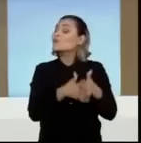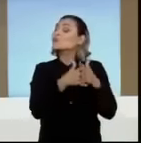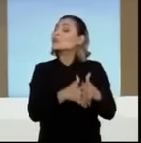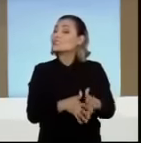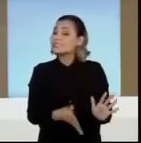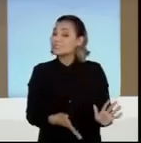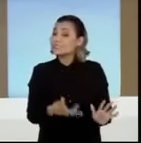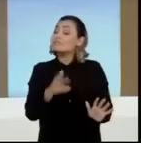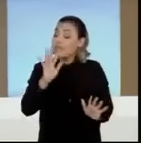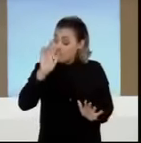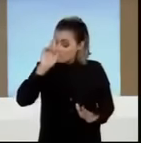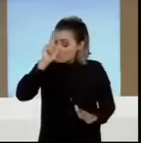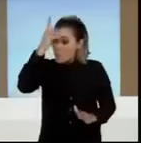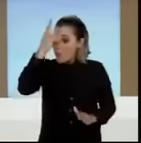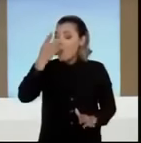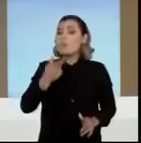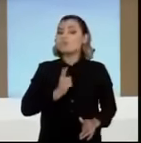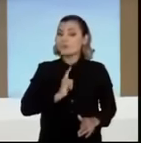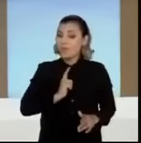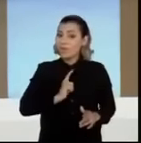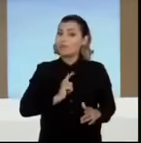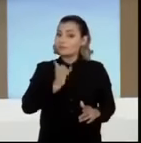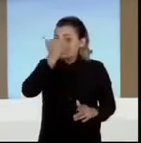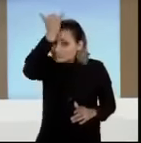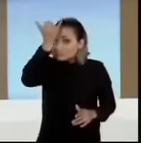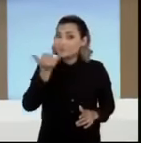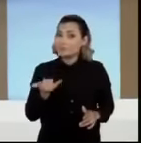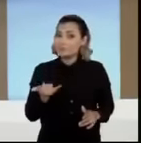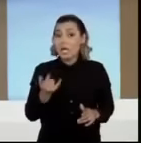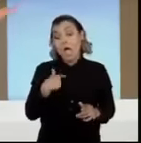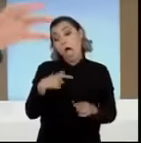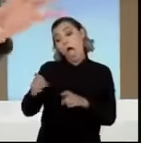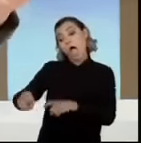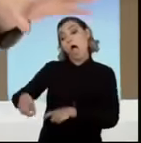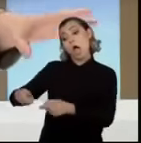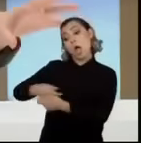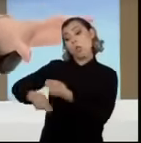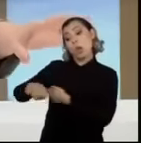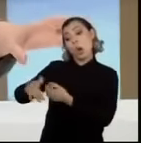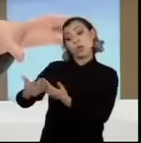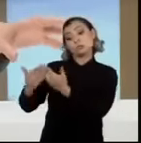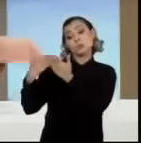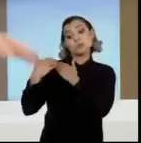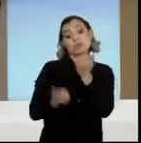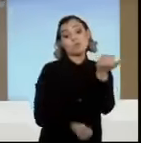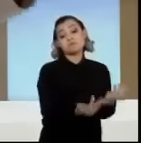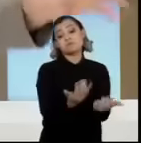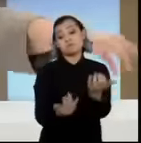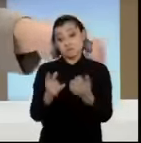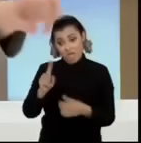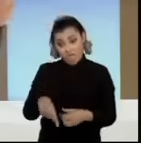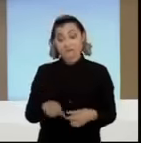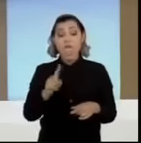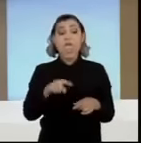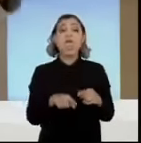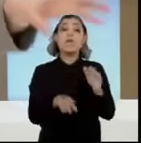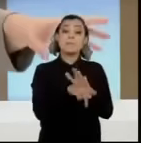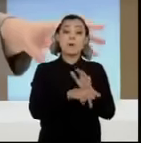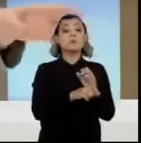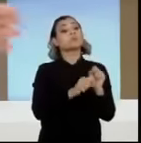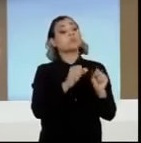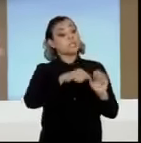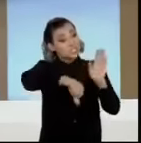cria agora e que o agronegócio está tentando se defender, falando, olha, não é o setor do agronegócio responsável por essas queimadas, isso é atividade grileira, isso é uma